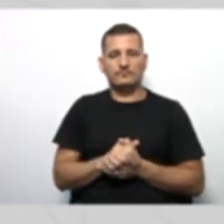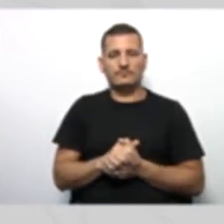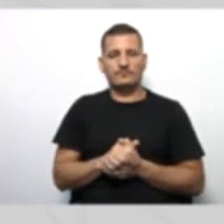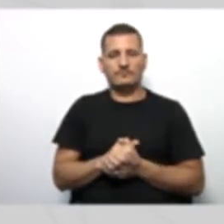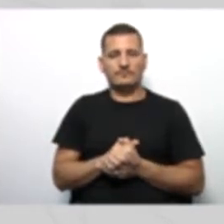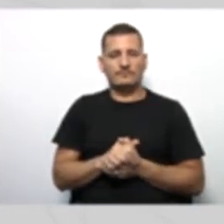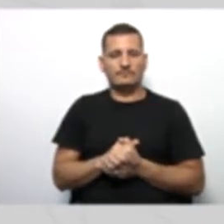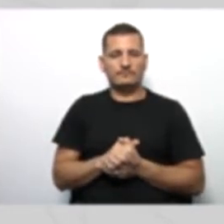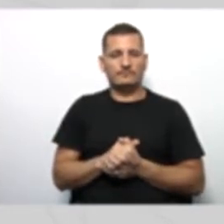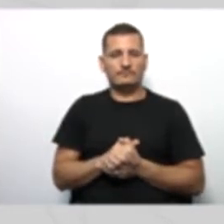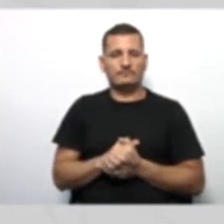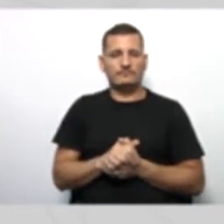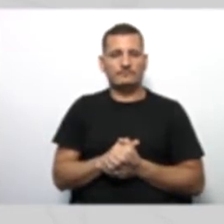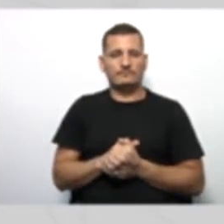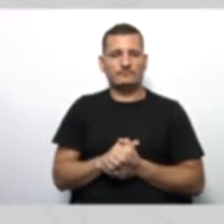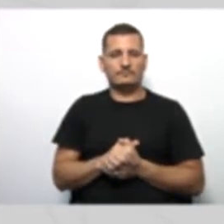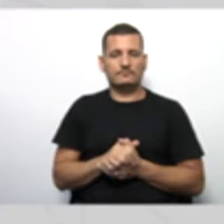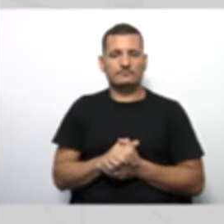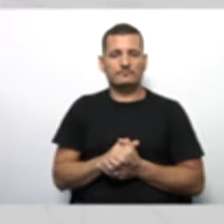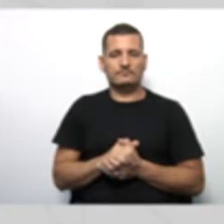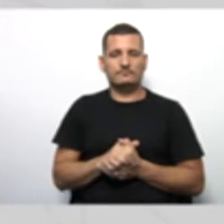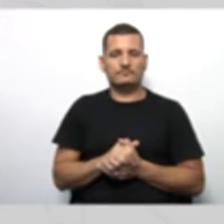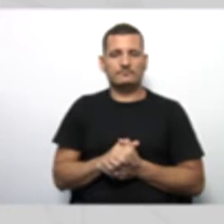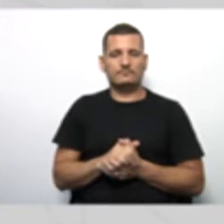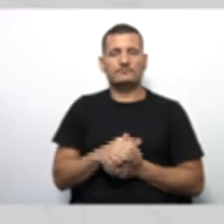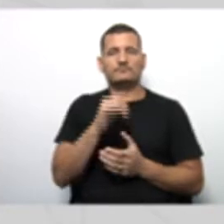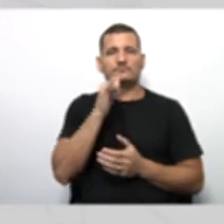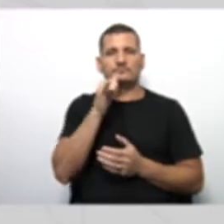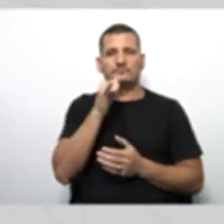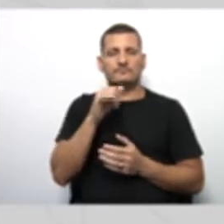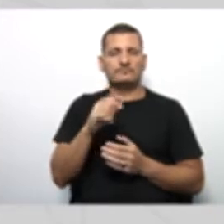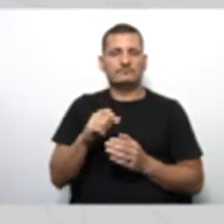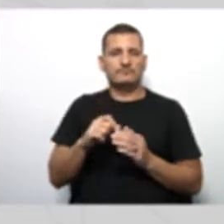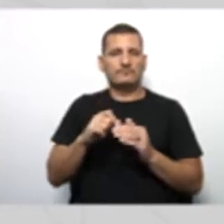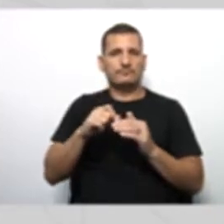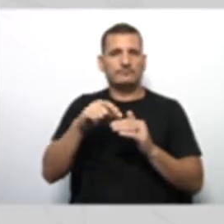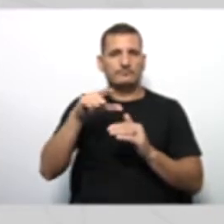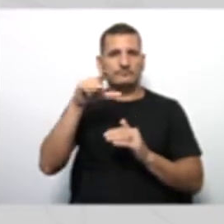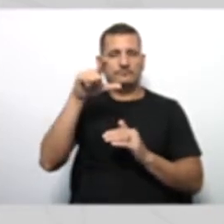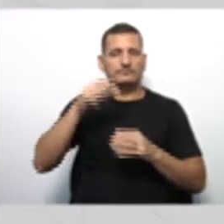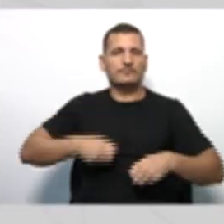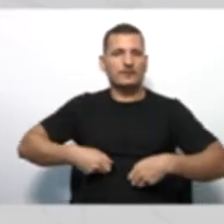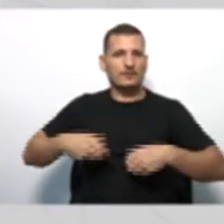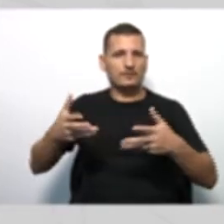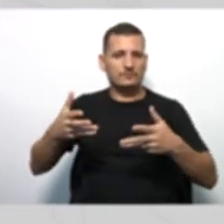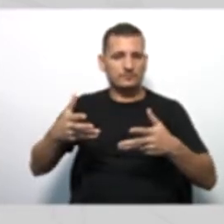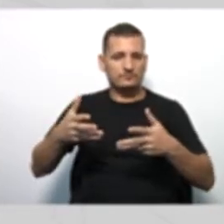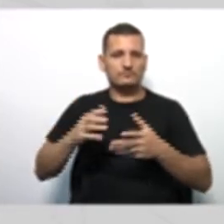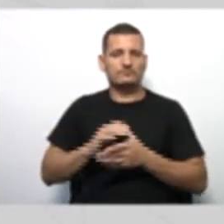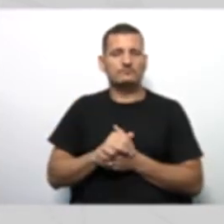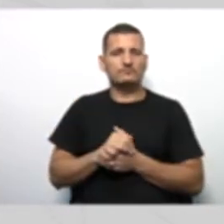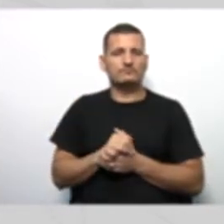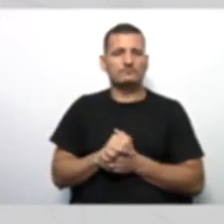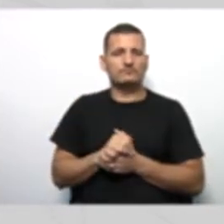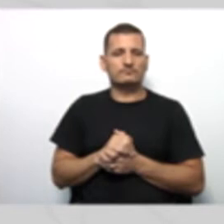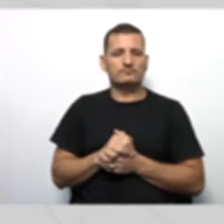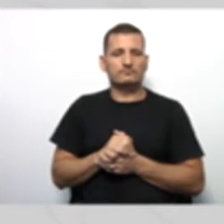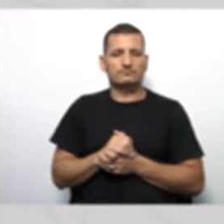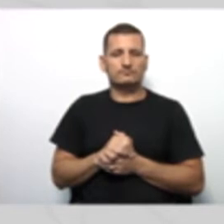eu vou dizer aqui, eu vou dar uma nota 1, ficou um pouco ruim aqui, né? Aqui é a nota 2, aqui é a